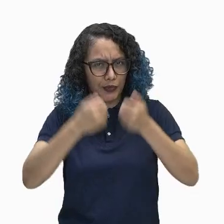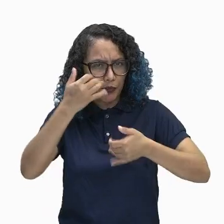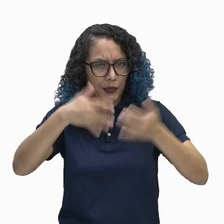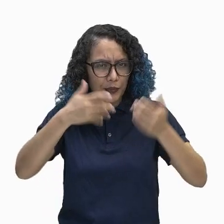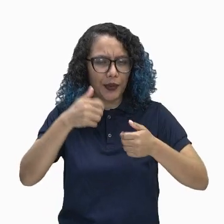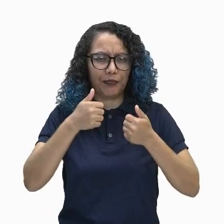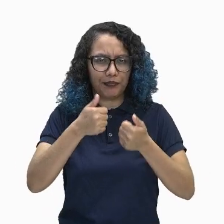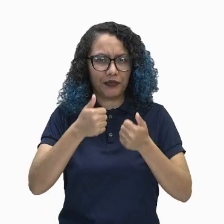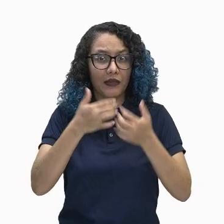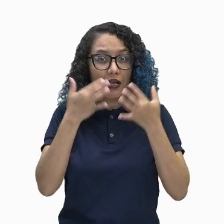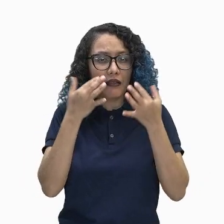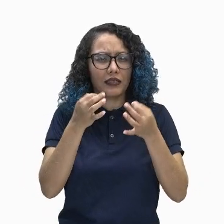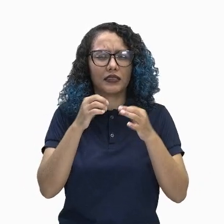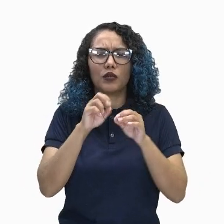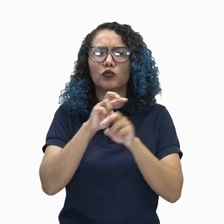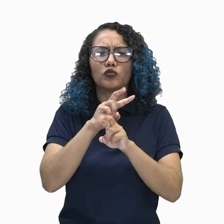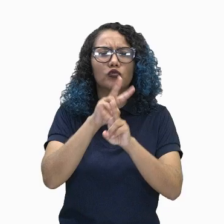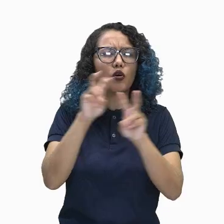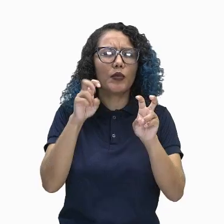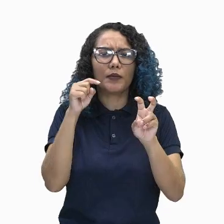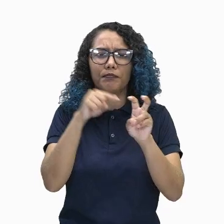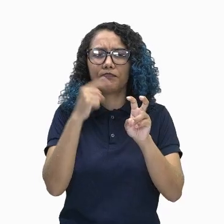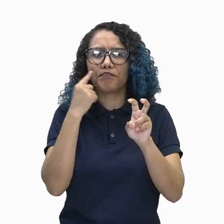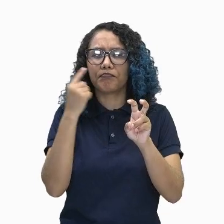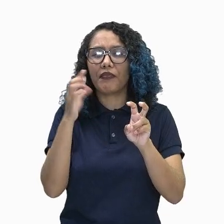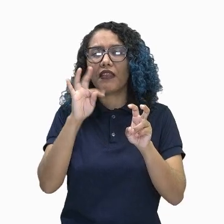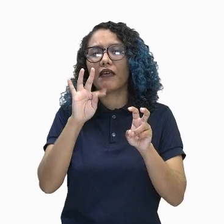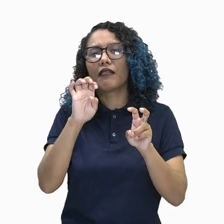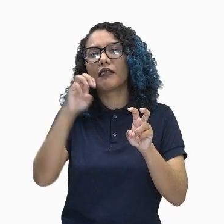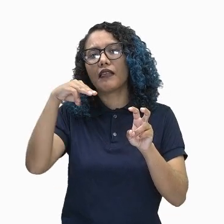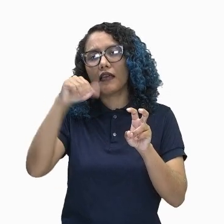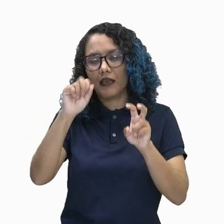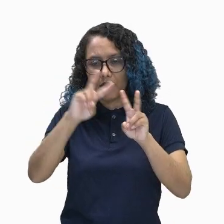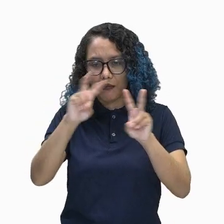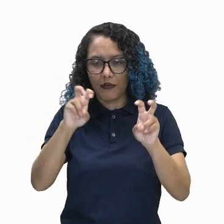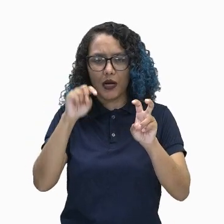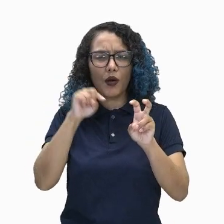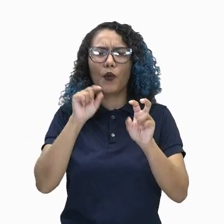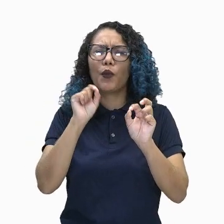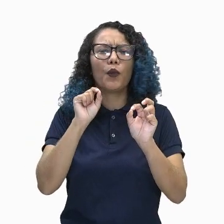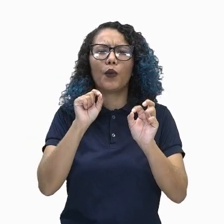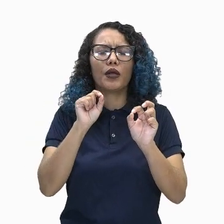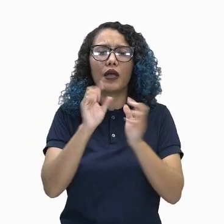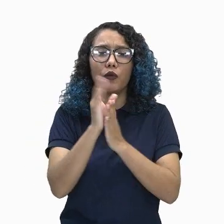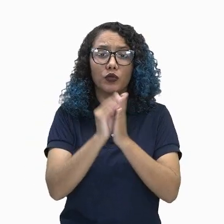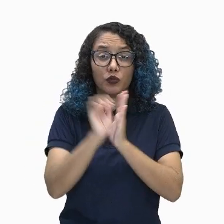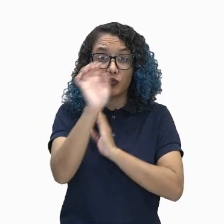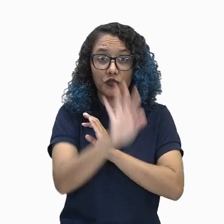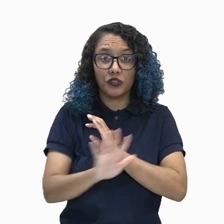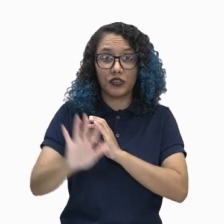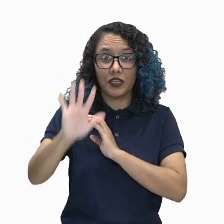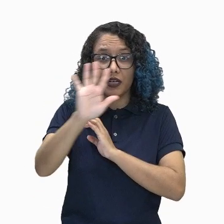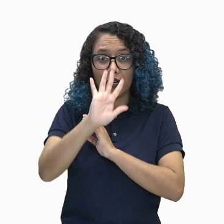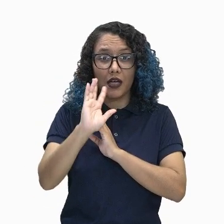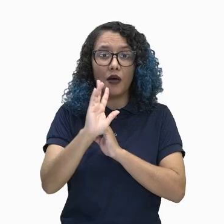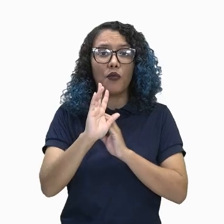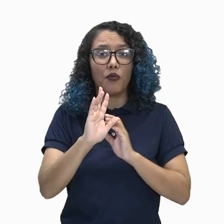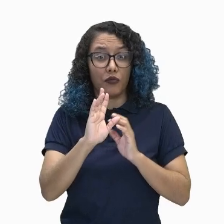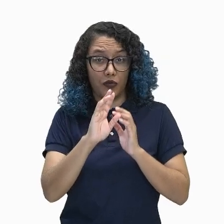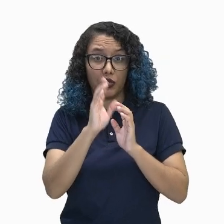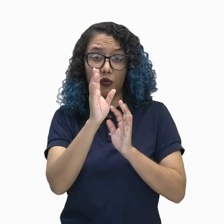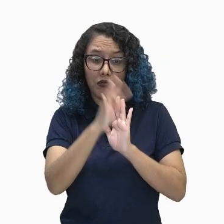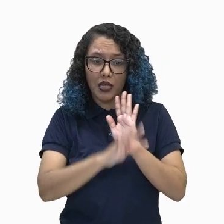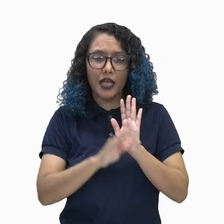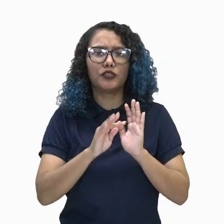ao tema. O que é o tema, gente? O tema é o assunto mais amplo, geral, sobre qual o texto vai